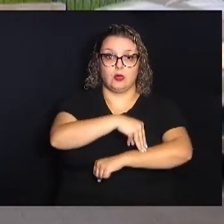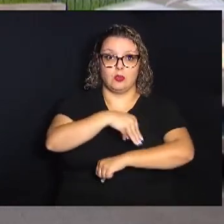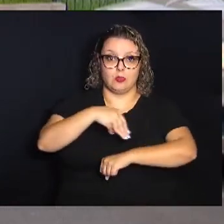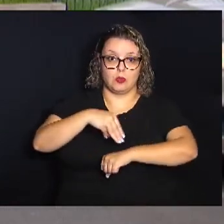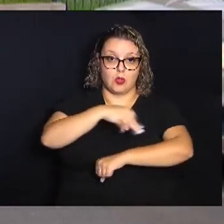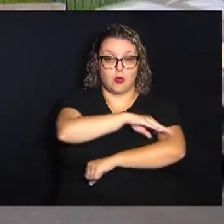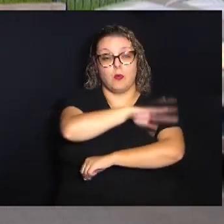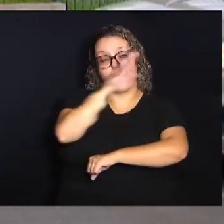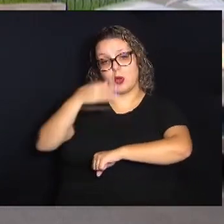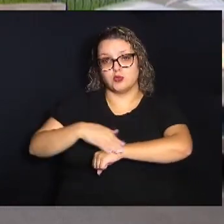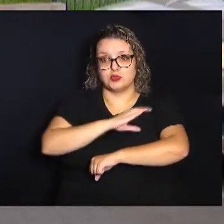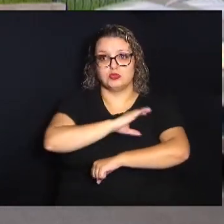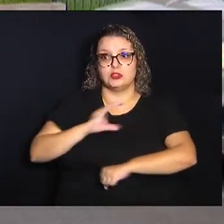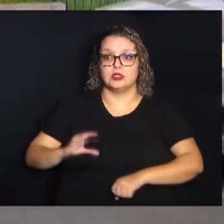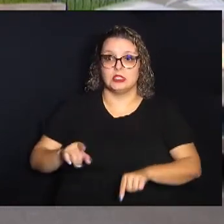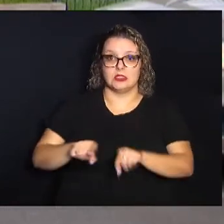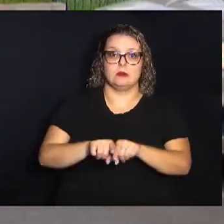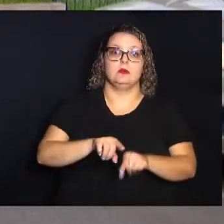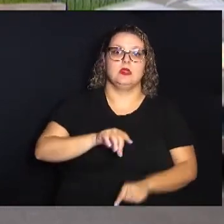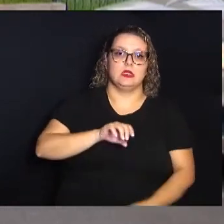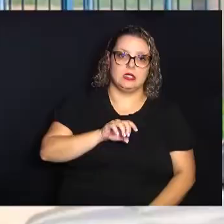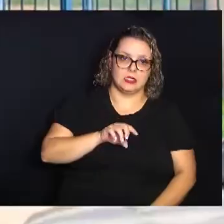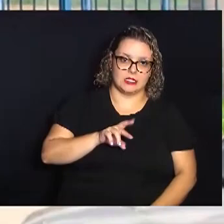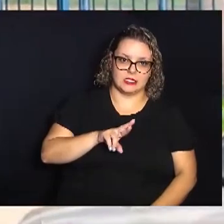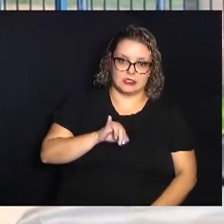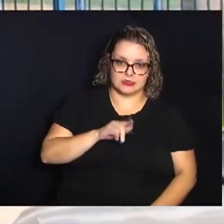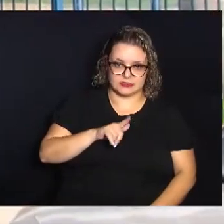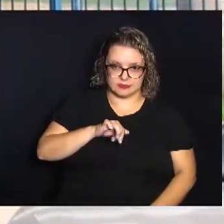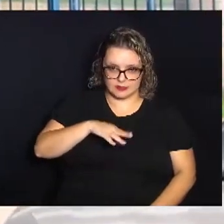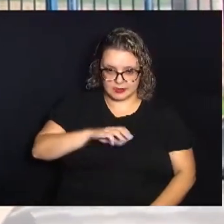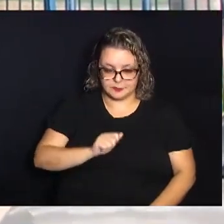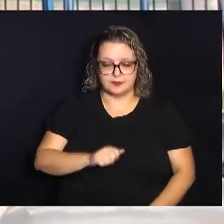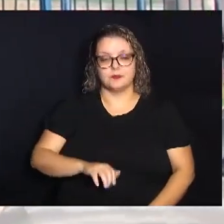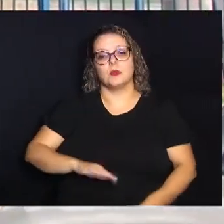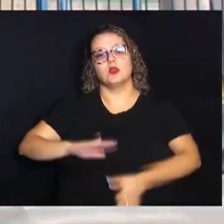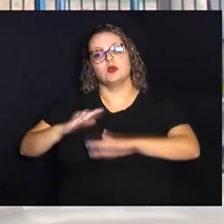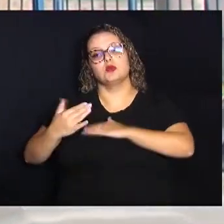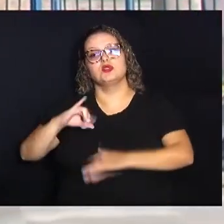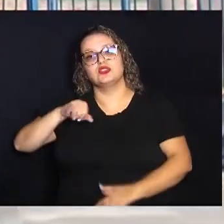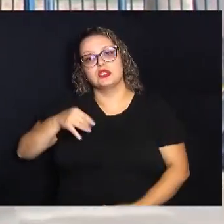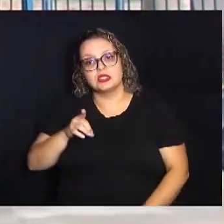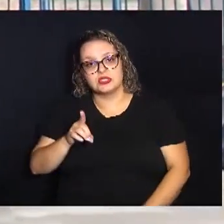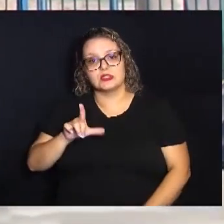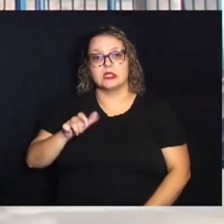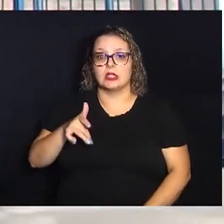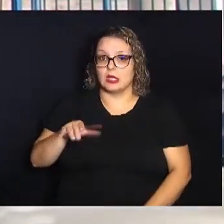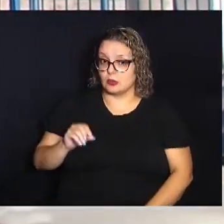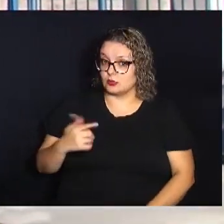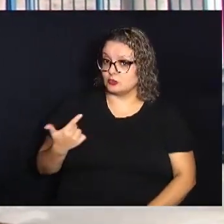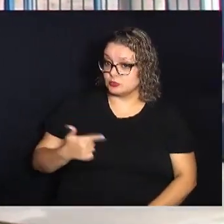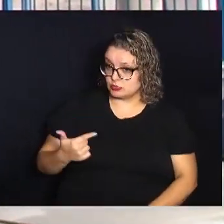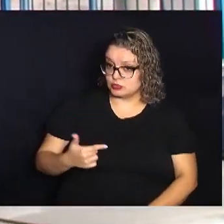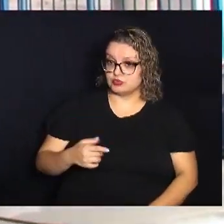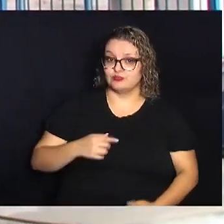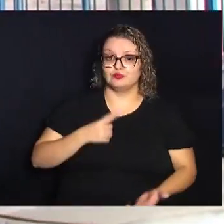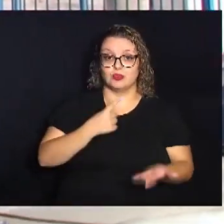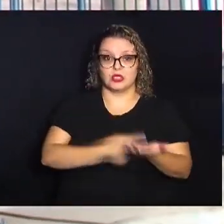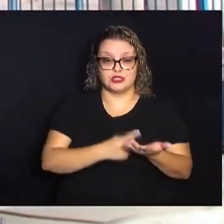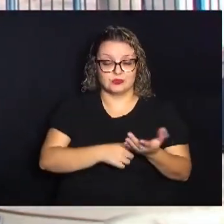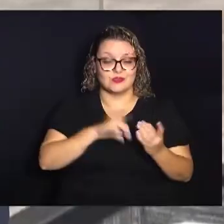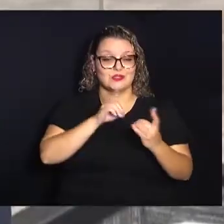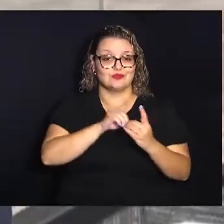Rua Cabo Rubens Zimmermann, do Jardim do Lago 2. A demora no agendamento de consulta é um dos desafios levantados